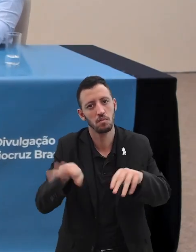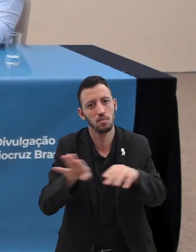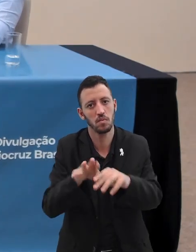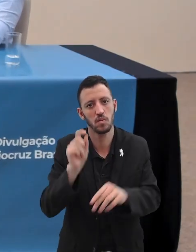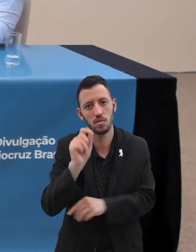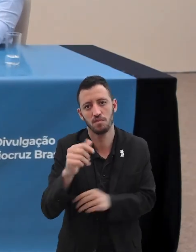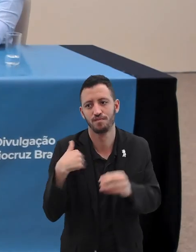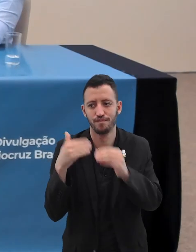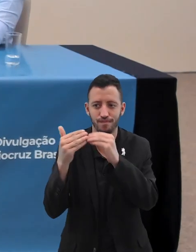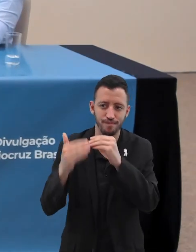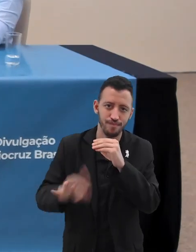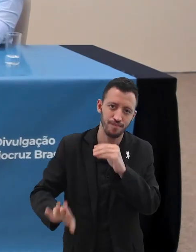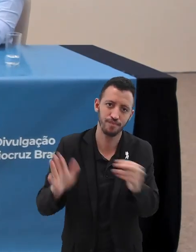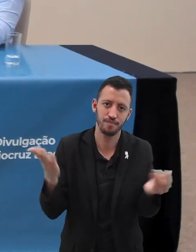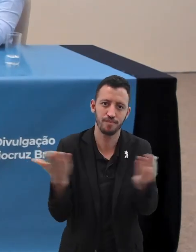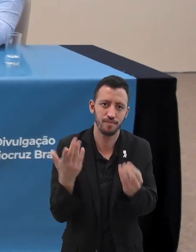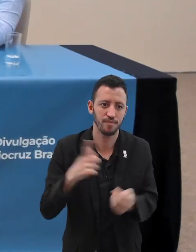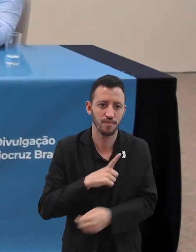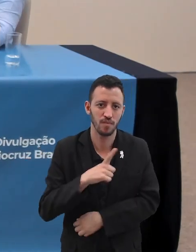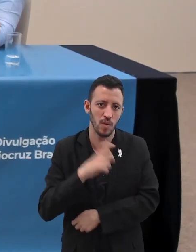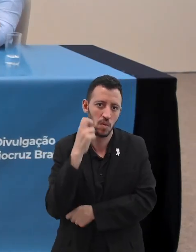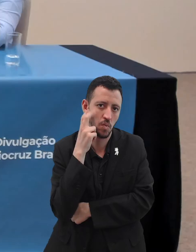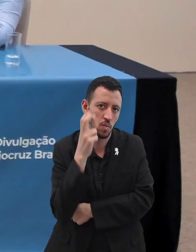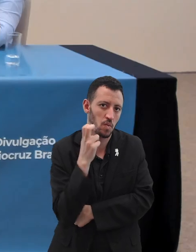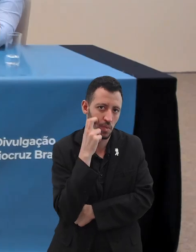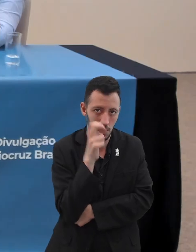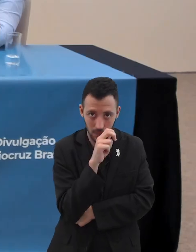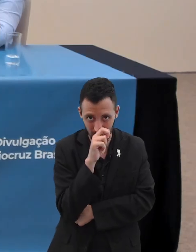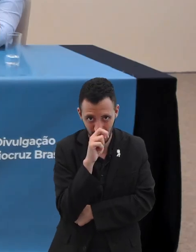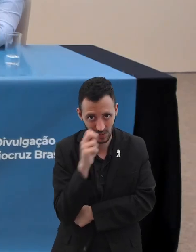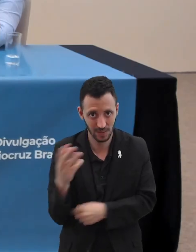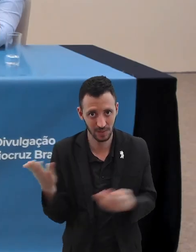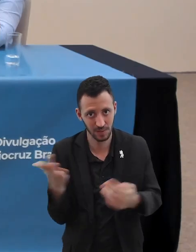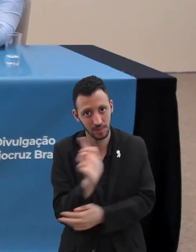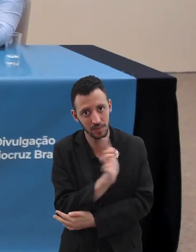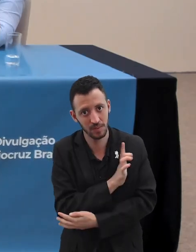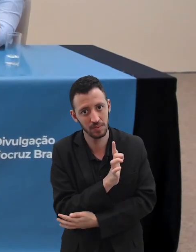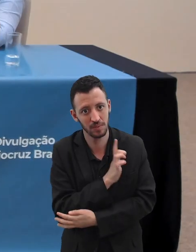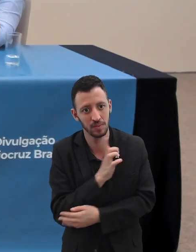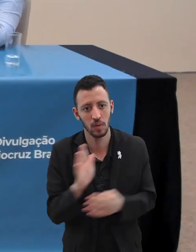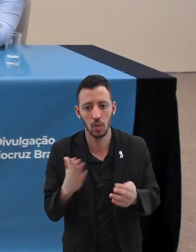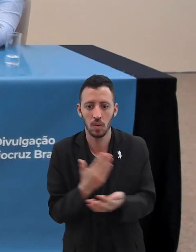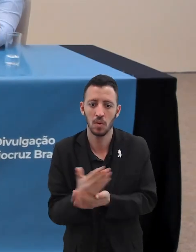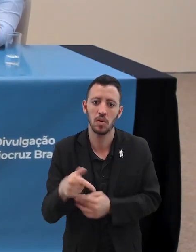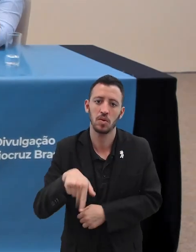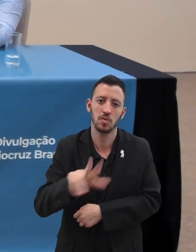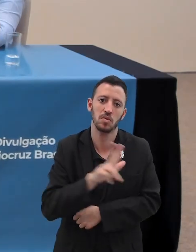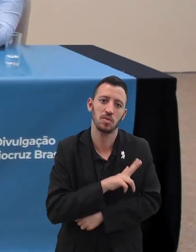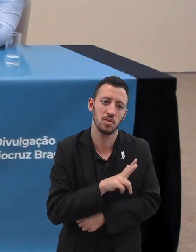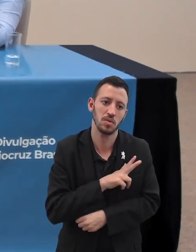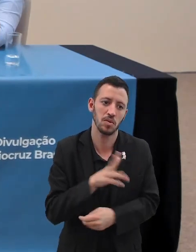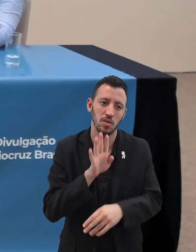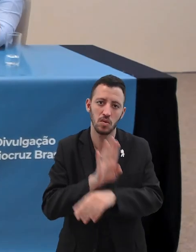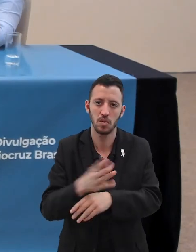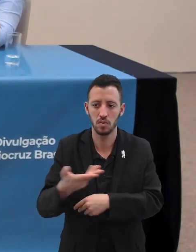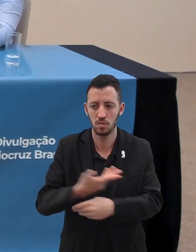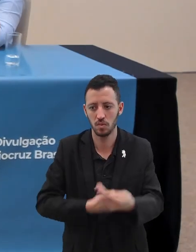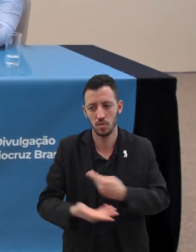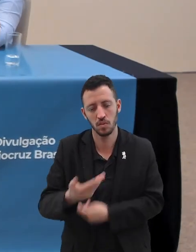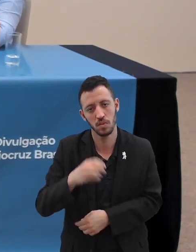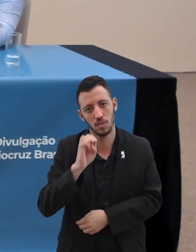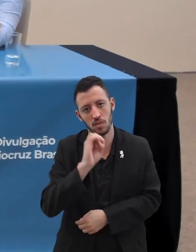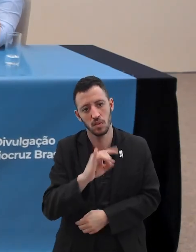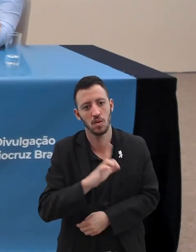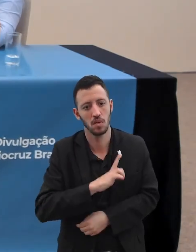eu discordo aí um pouco, nós não podemos ter vergonha de ter a iniciativa privada nos ajudando, é público-privado.